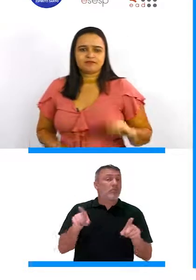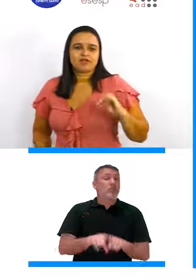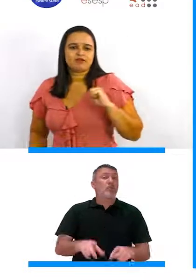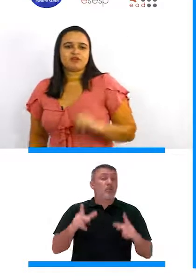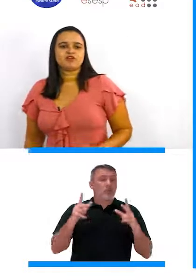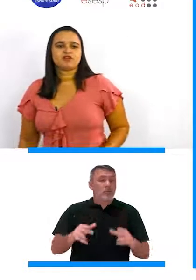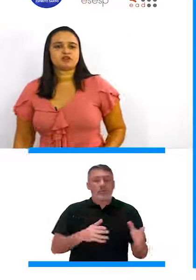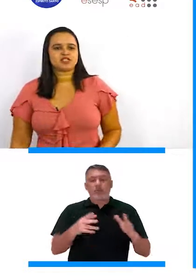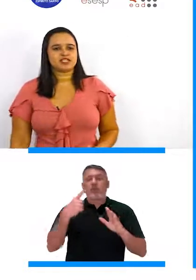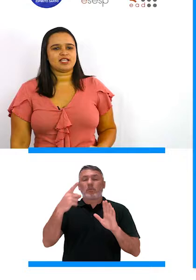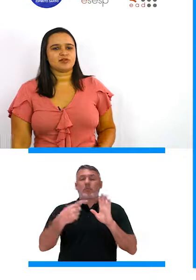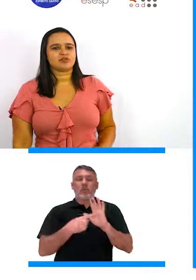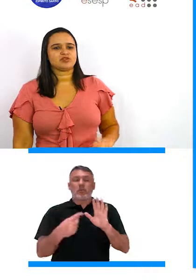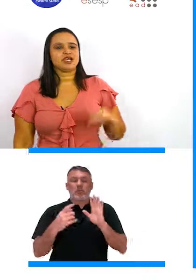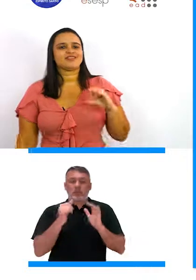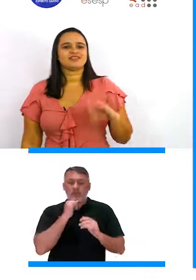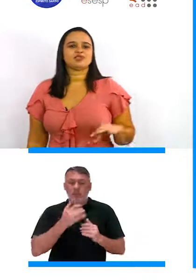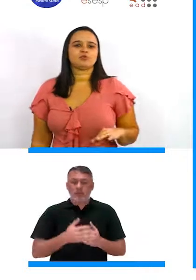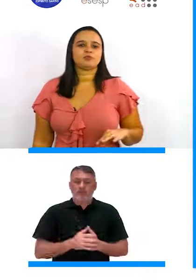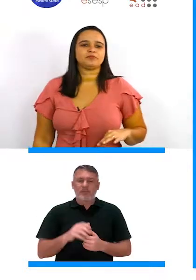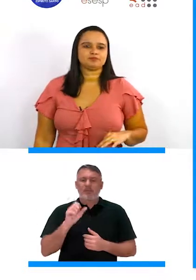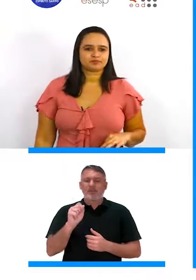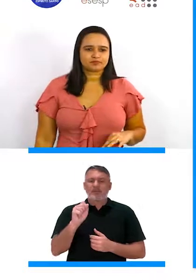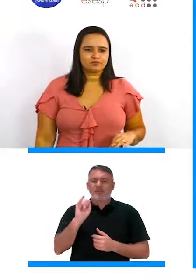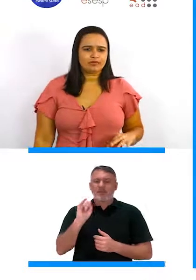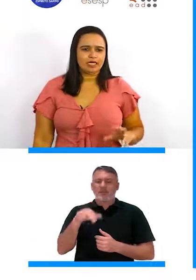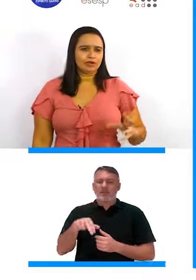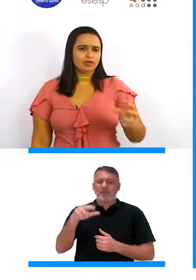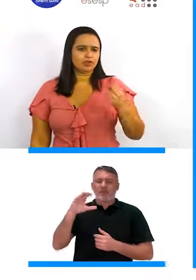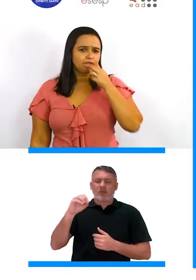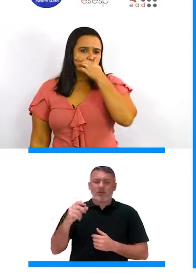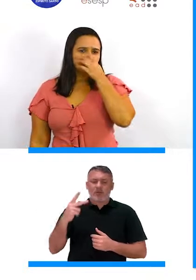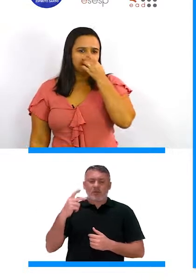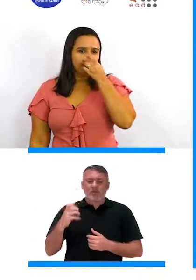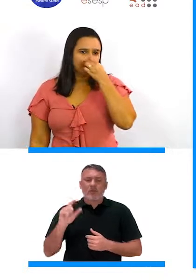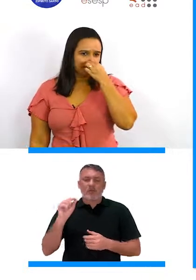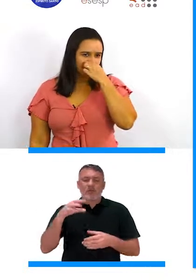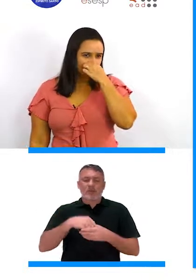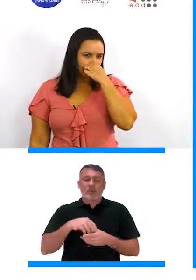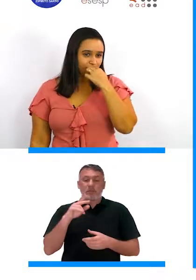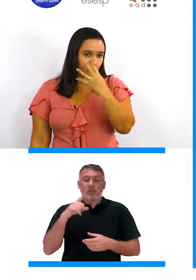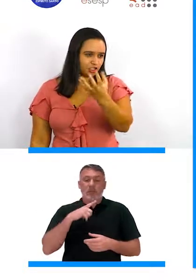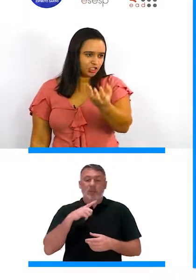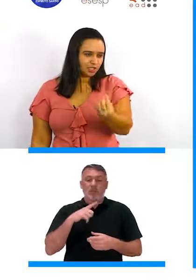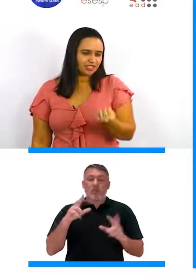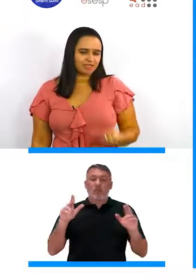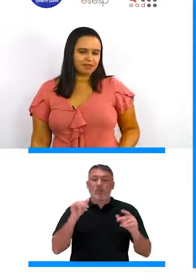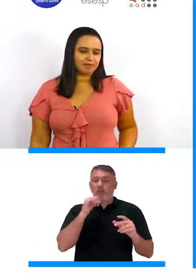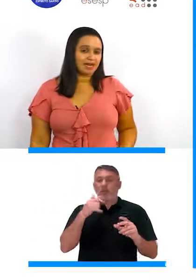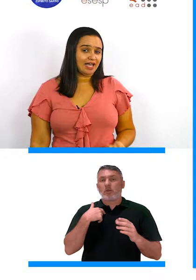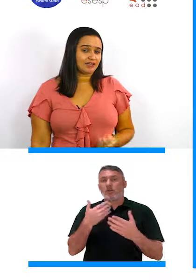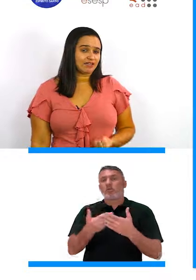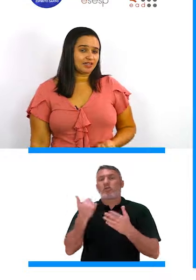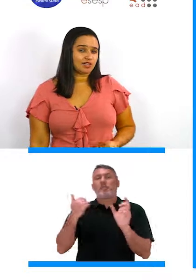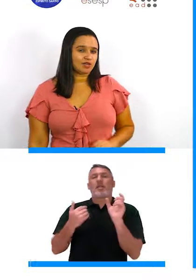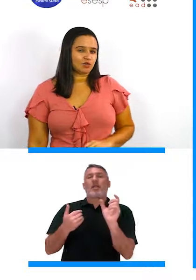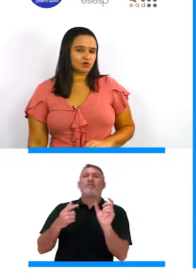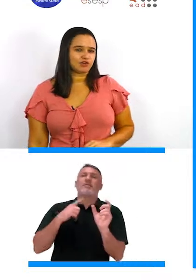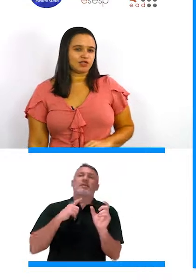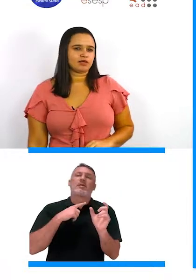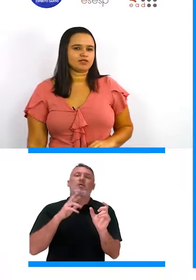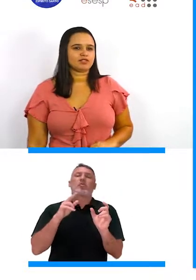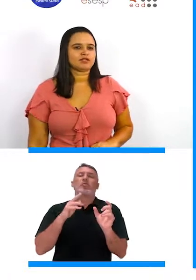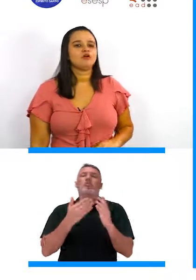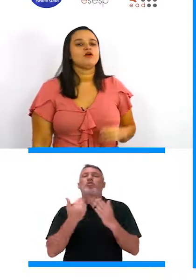portuguesa. Vamos ver outros exemplos. A síncope é quando eu retiro ali da minha palavra, né,